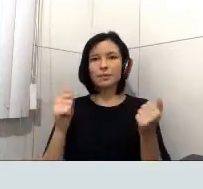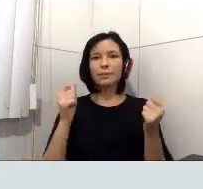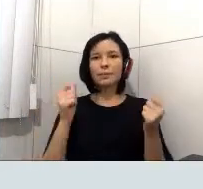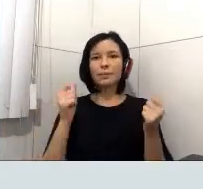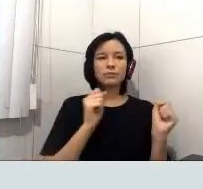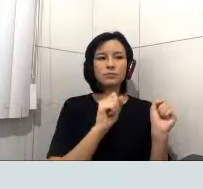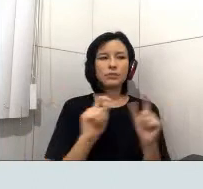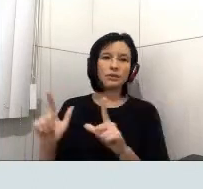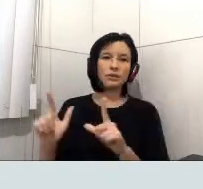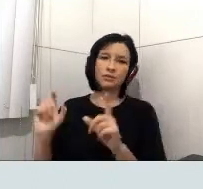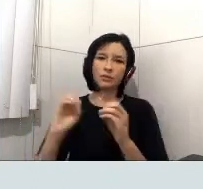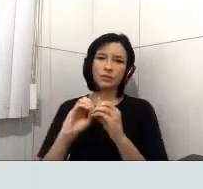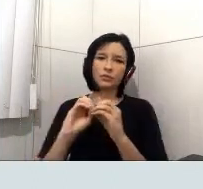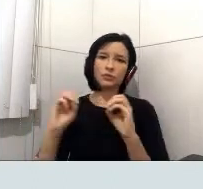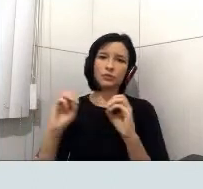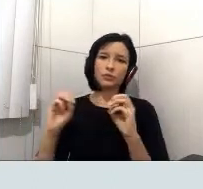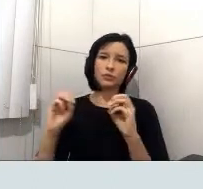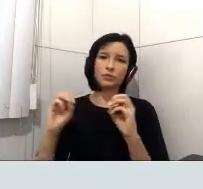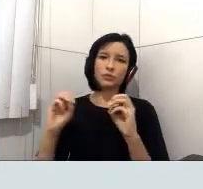favor.